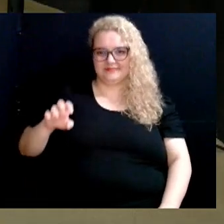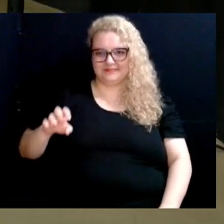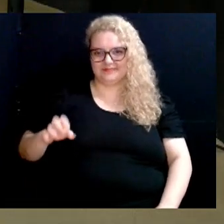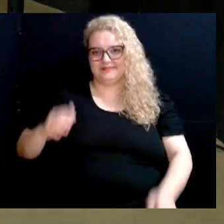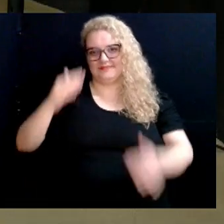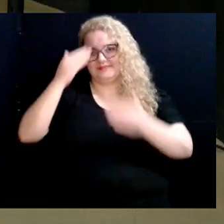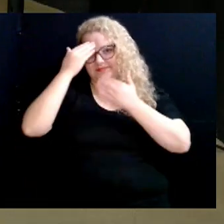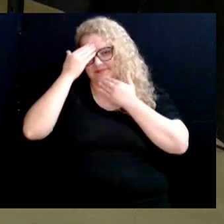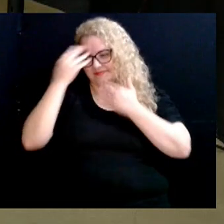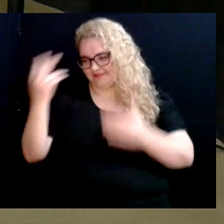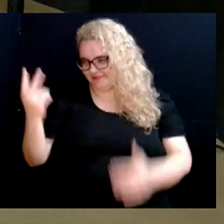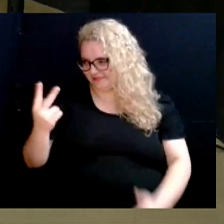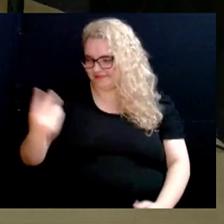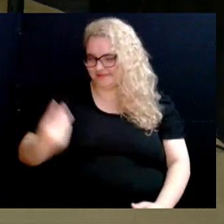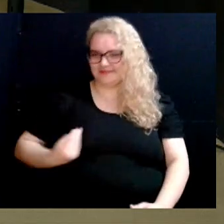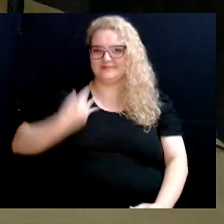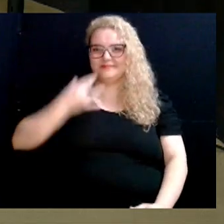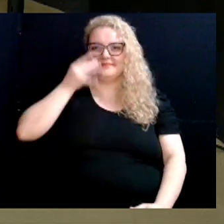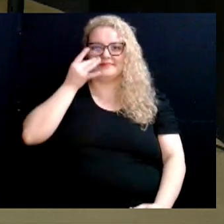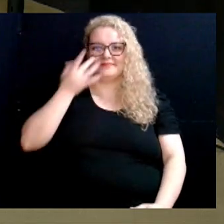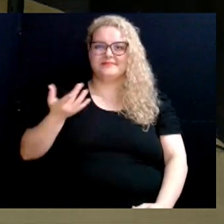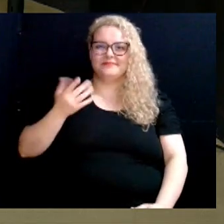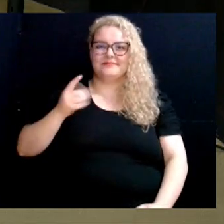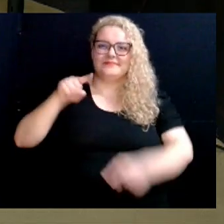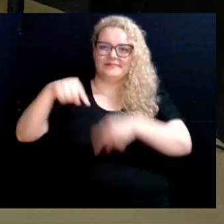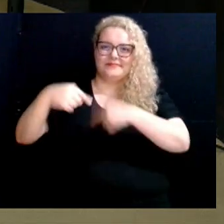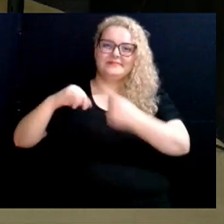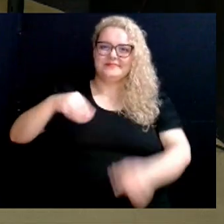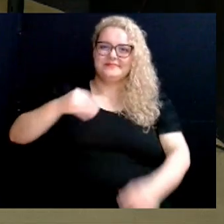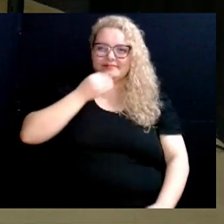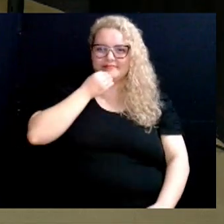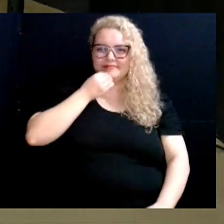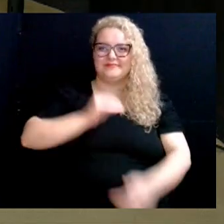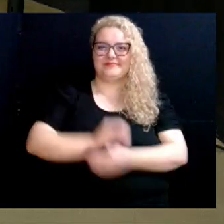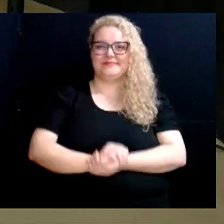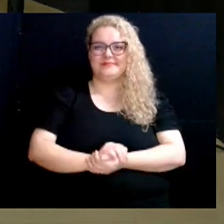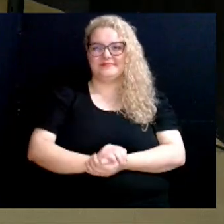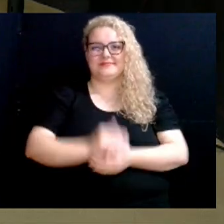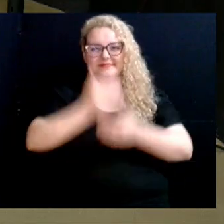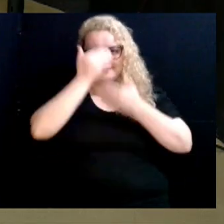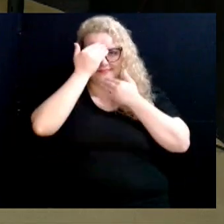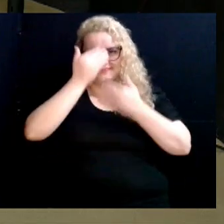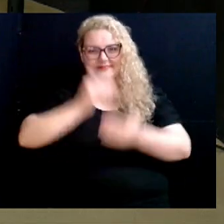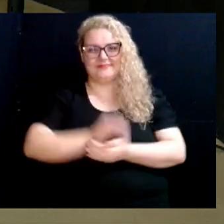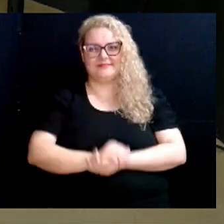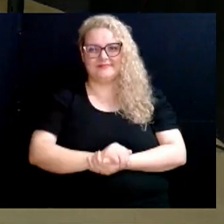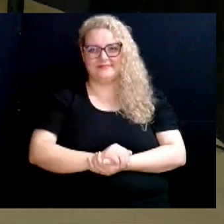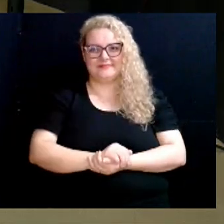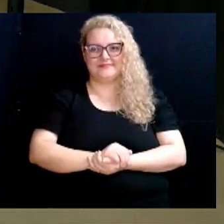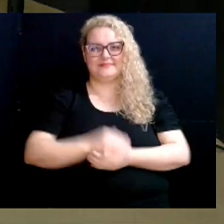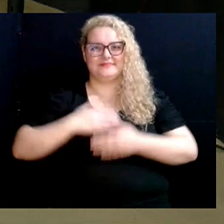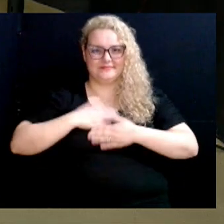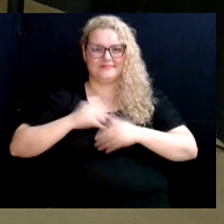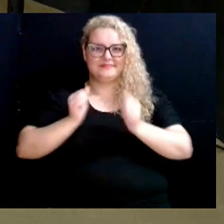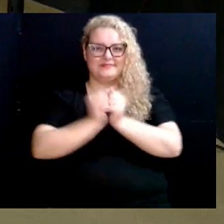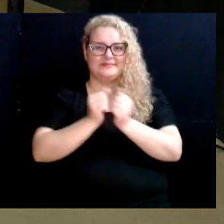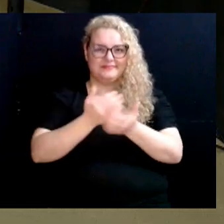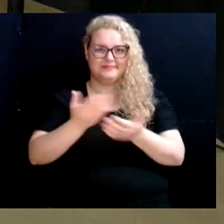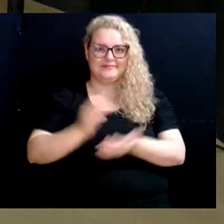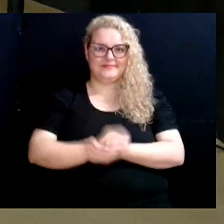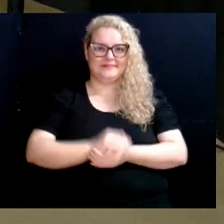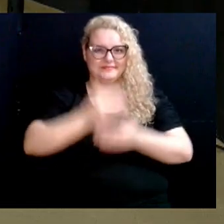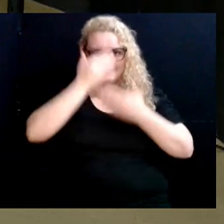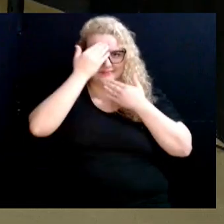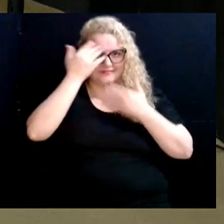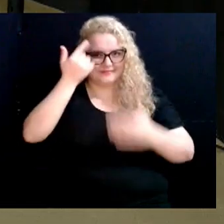muito obrigada pela presença e, claro, até uma próxima oportunidade. Muito obrigada. Nossa, um prazer estar aqui. Muito obrigado mais